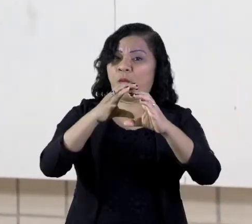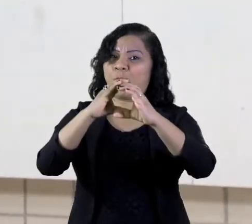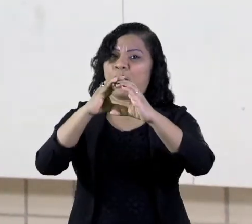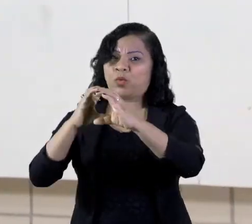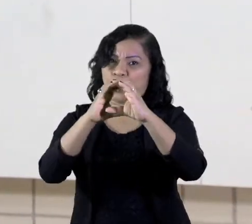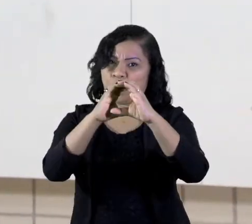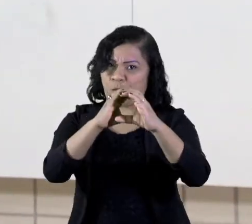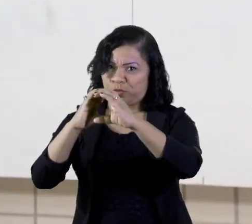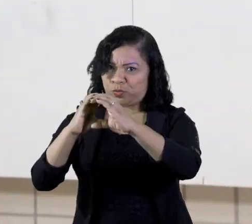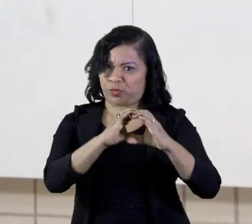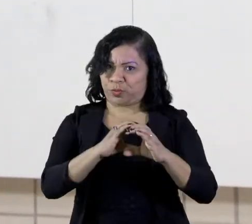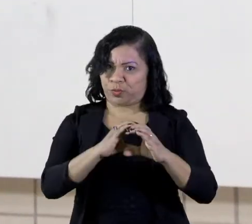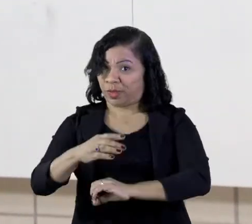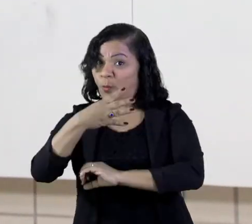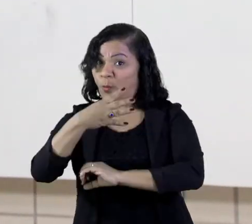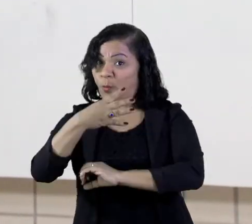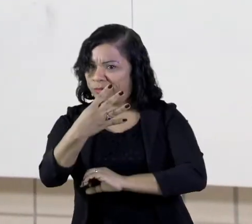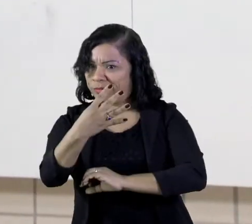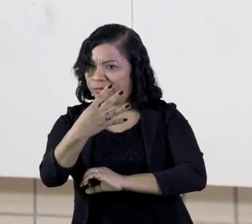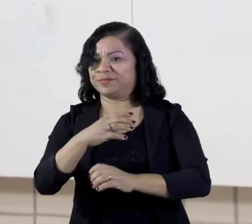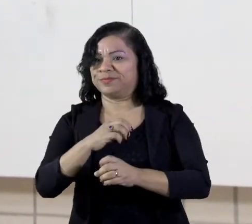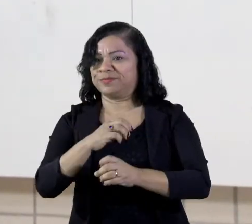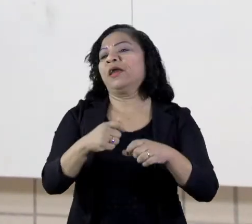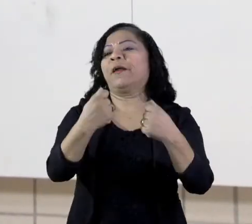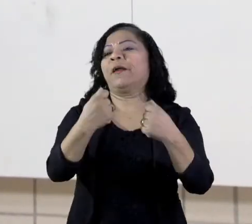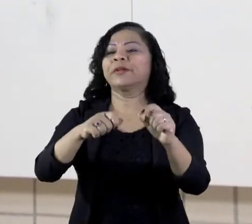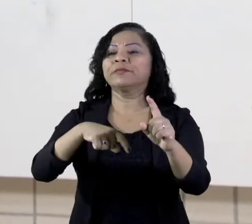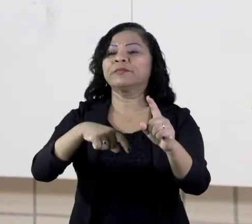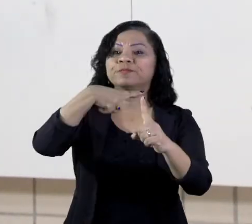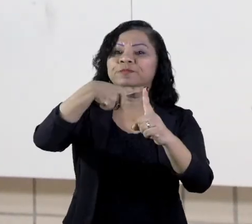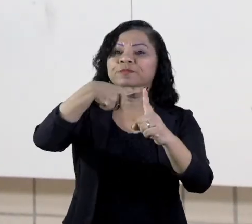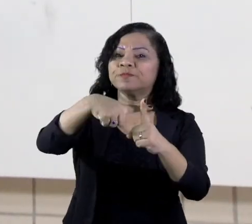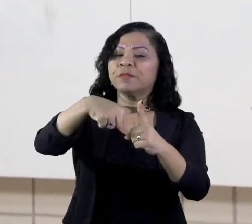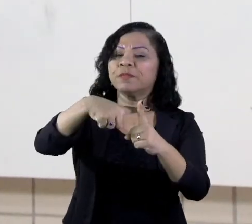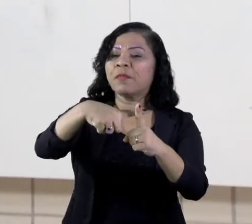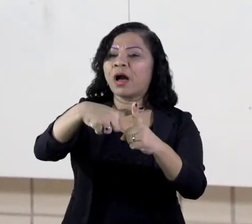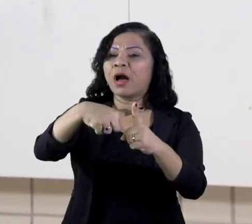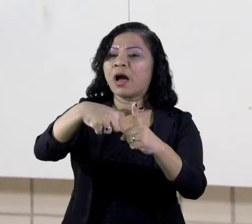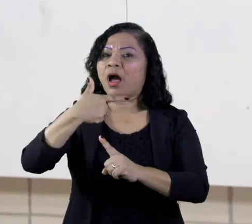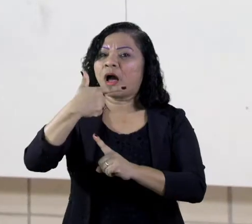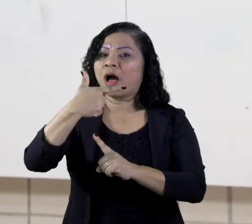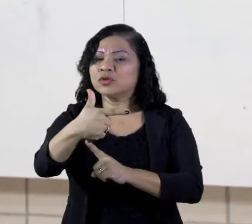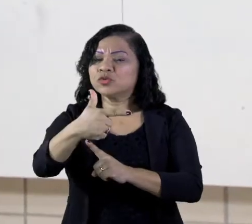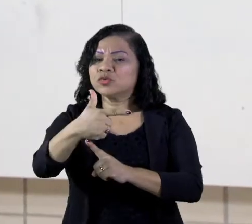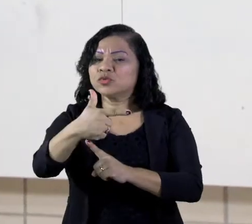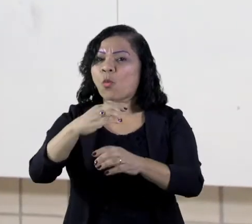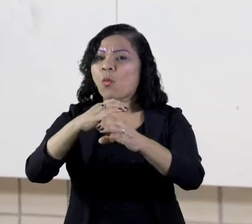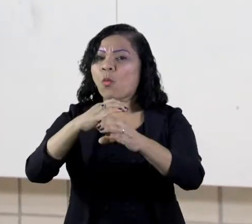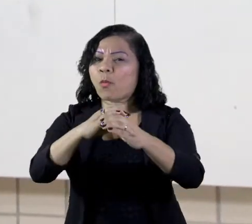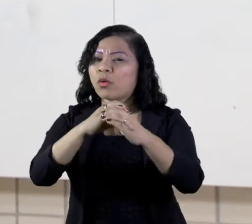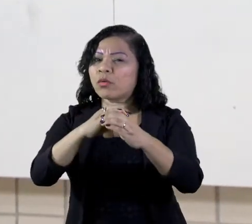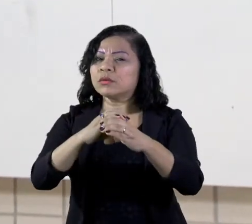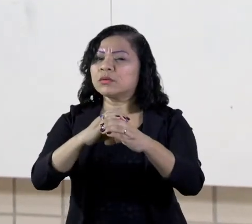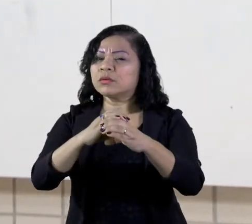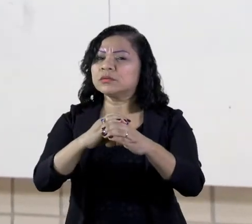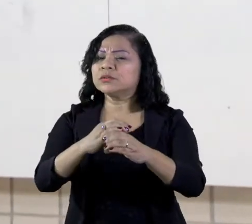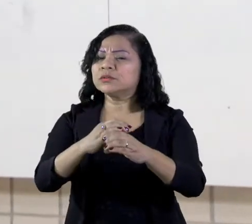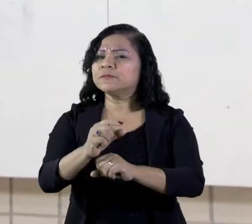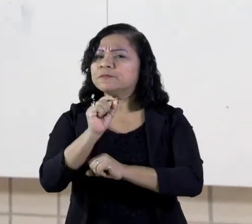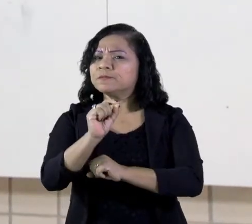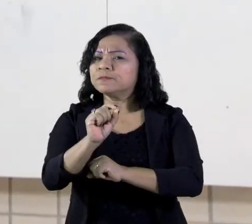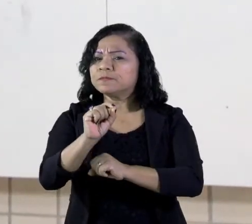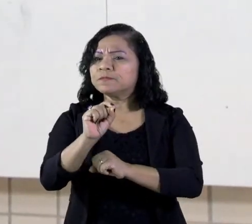precisei acrescentar mais 2 bolinhas para que